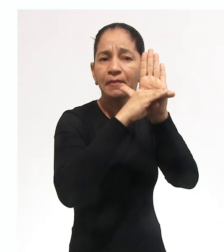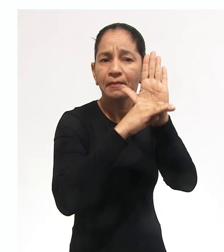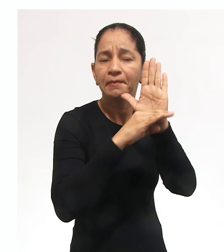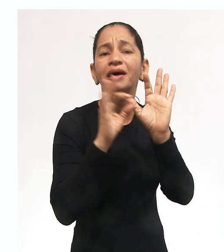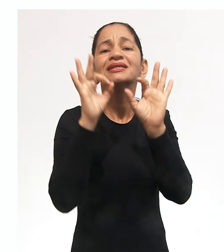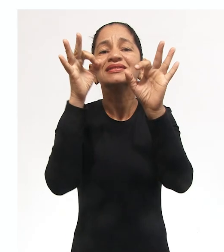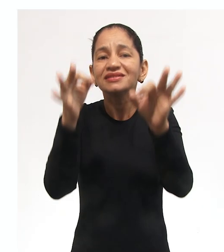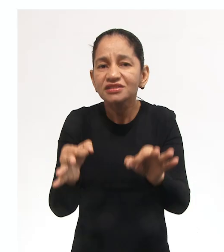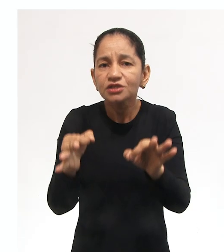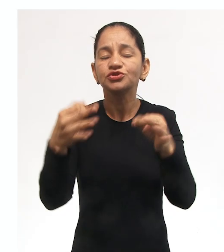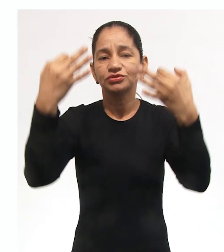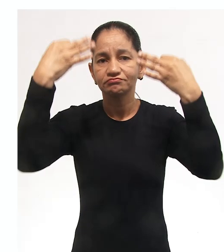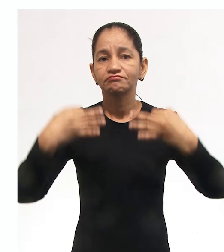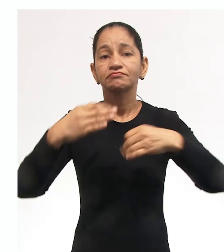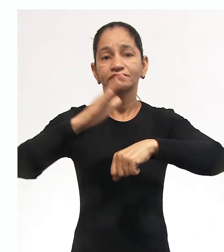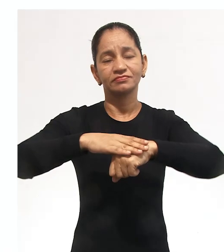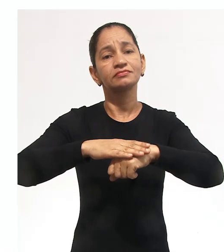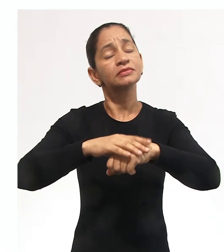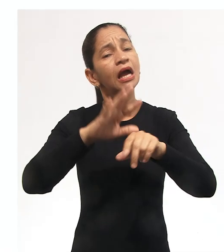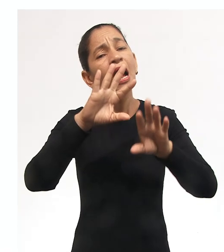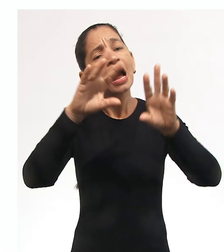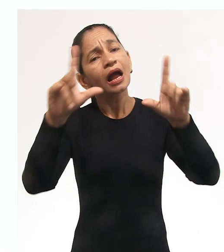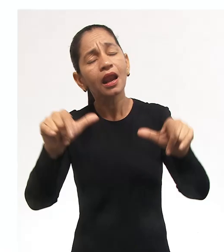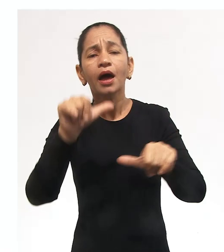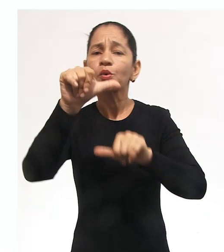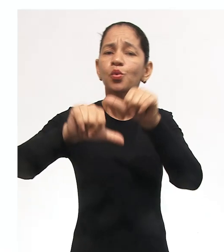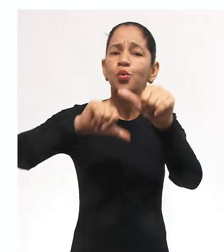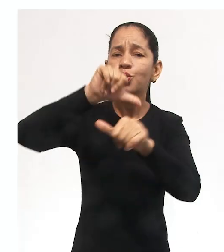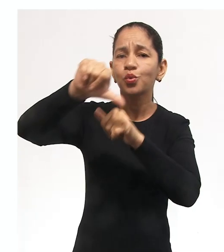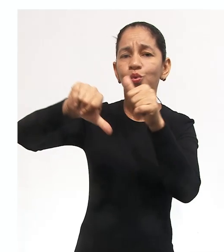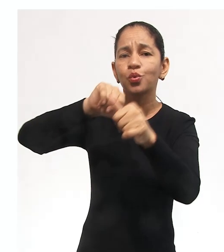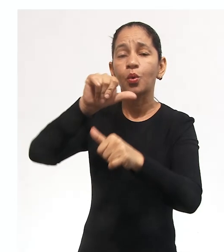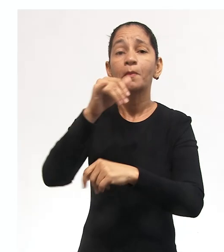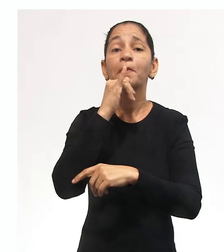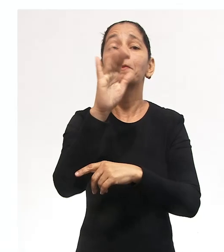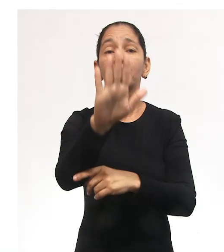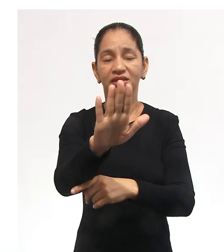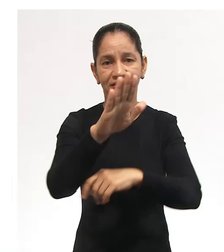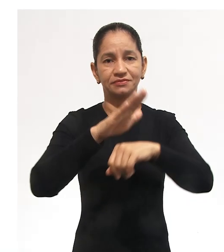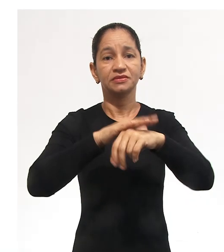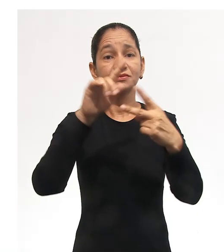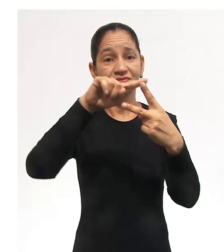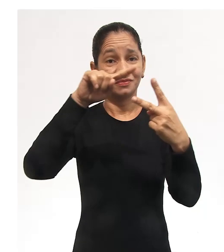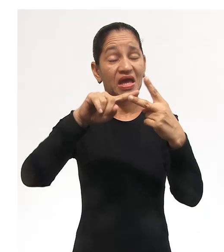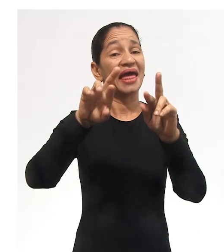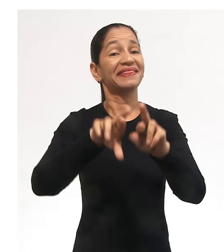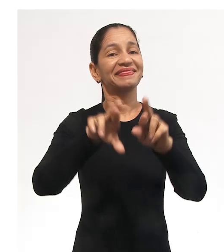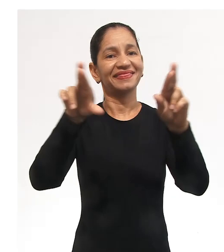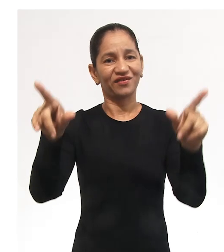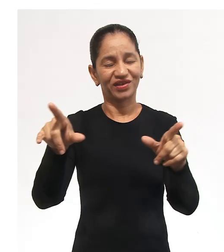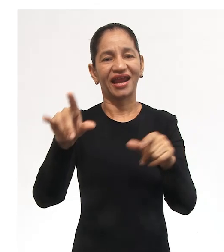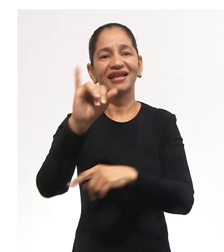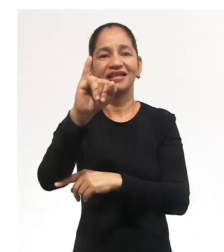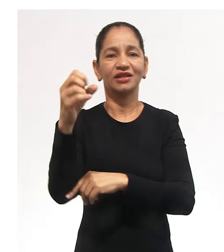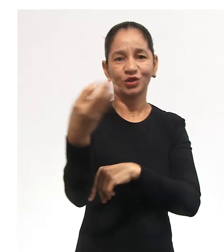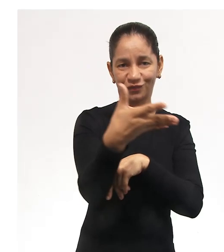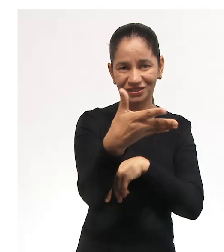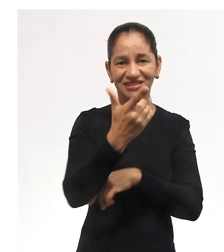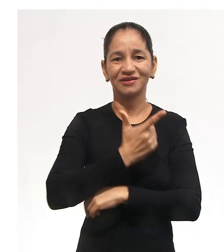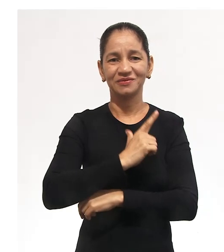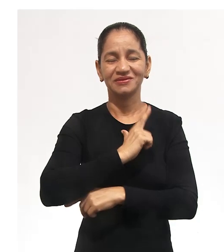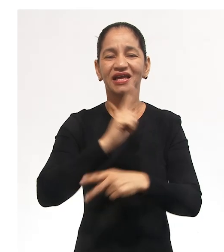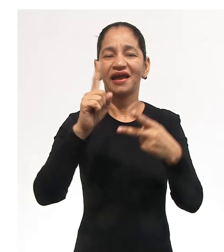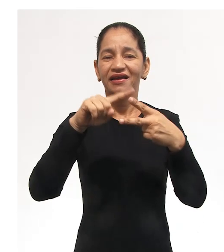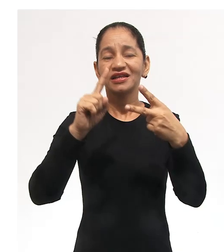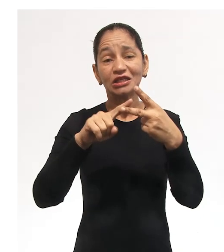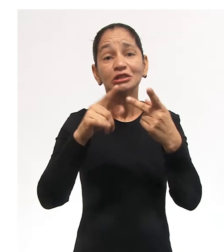vai fazer a pesquisa. Existe uma variação quando a gente fala de projeto de inovação ou intervenção tecnológica, né? Então, quando a gente fala desse